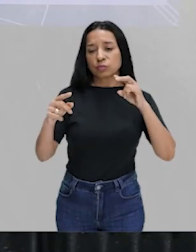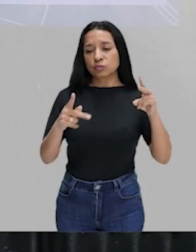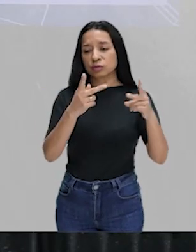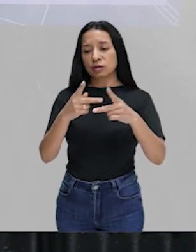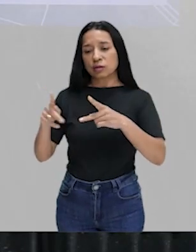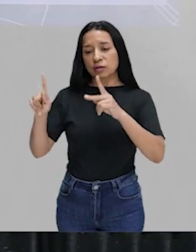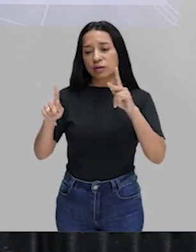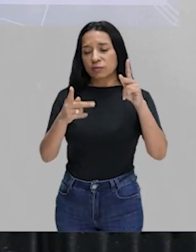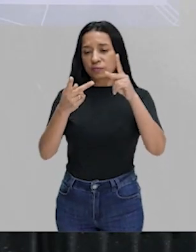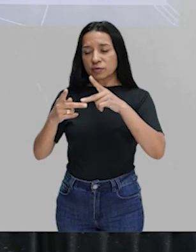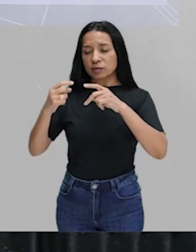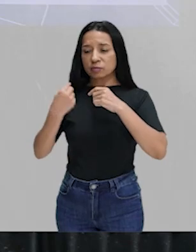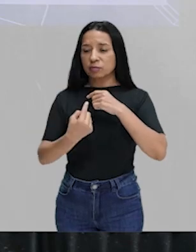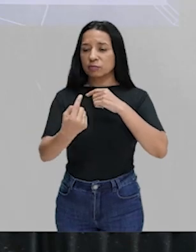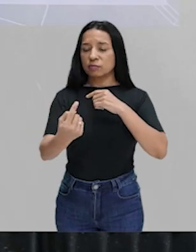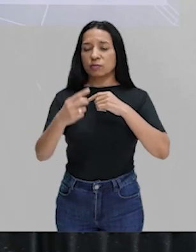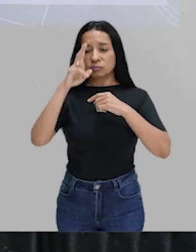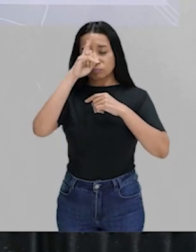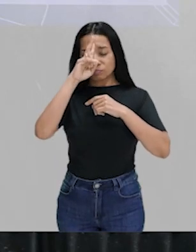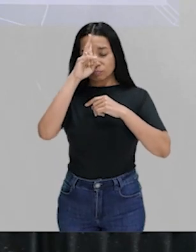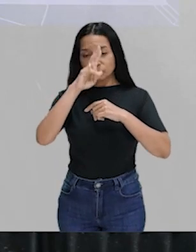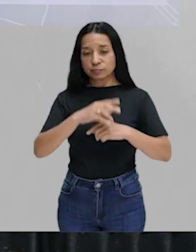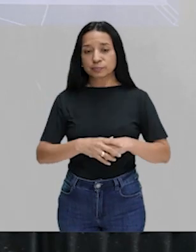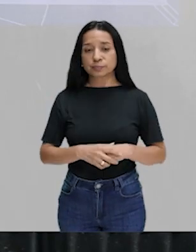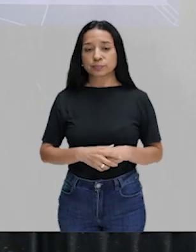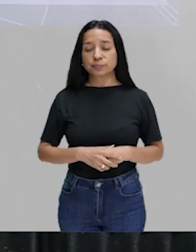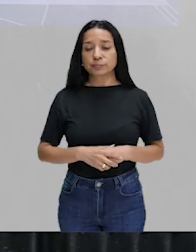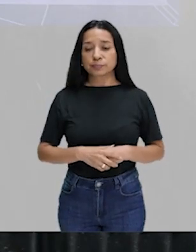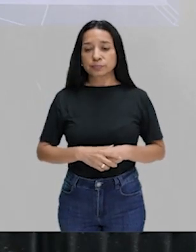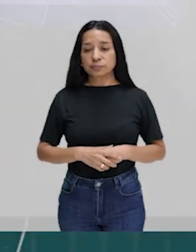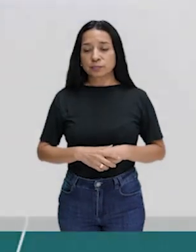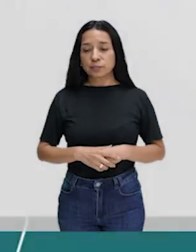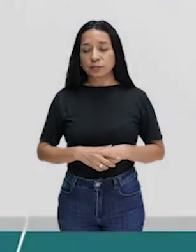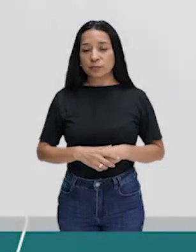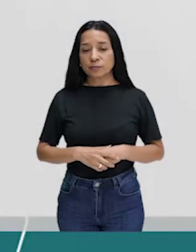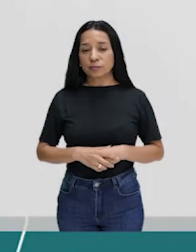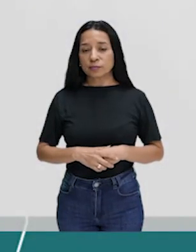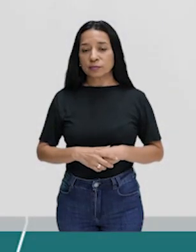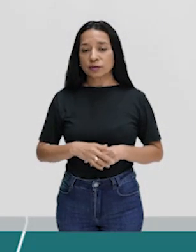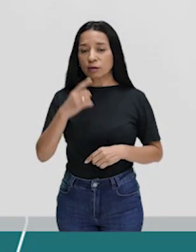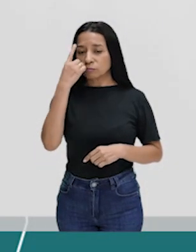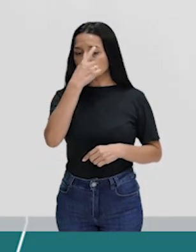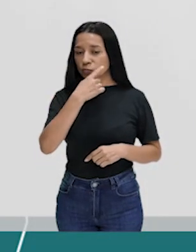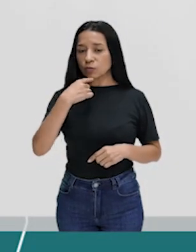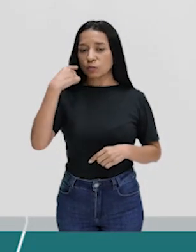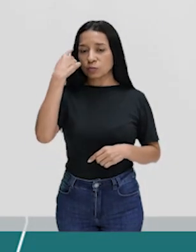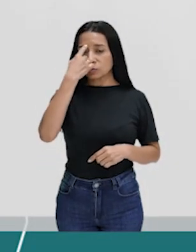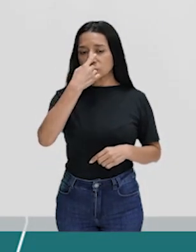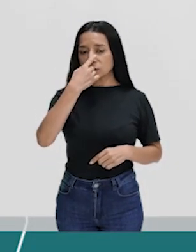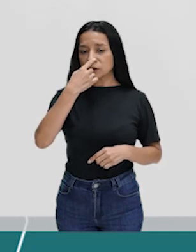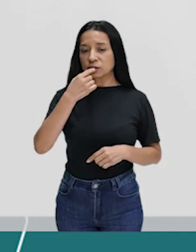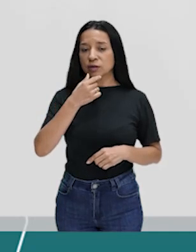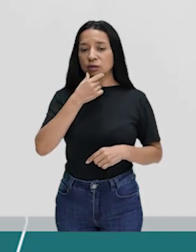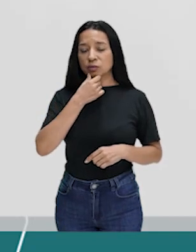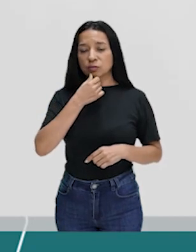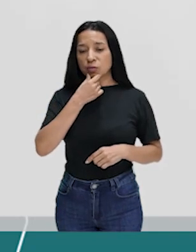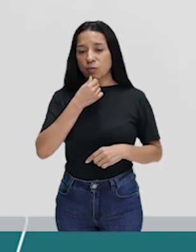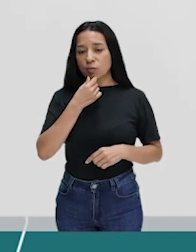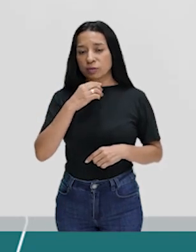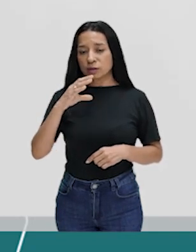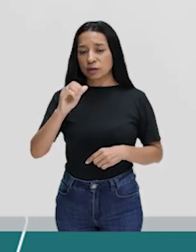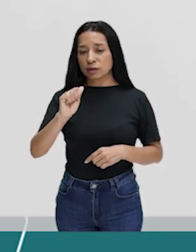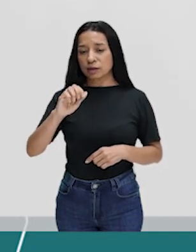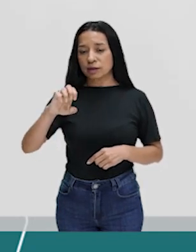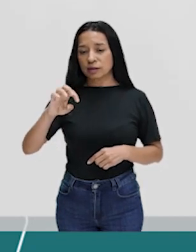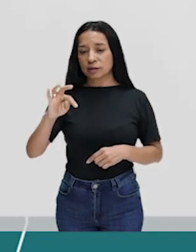Quase Dezembro Eu Vou, você lembra? Pois é. Então, rostos aqui, né, do Caetano Veloso, do Gilberto Gil. Nós